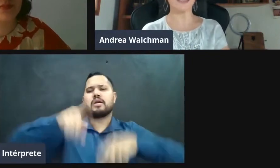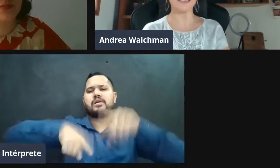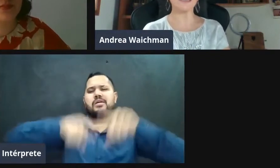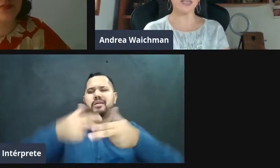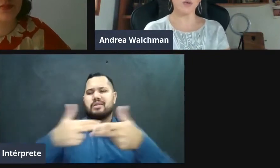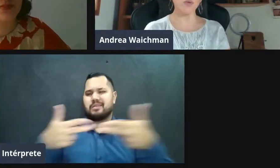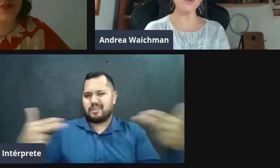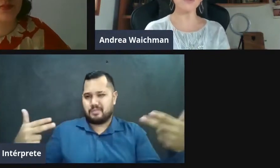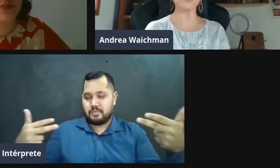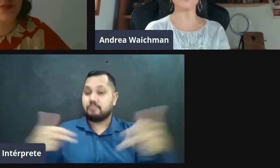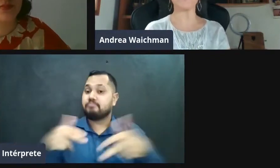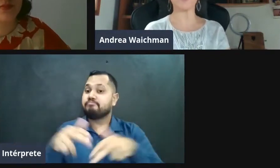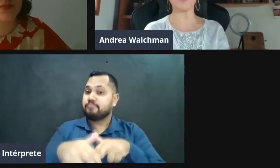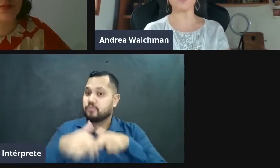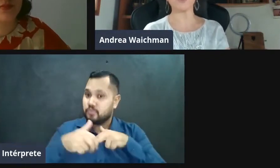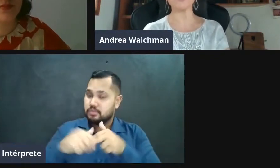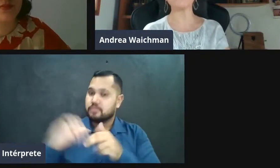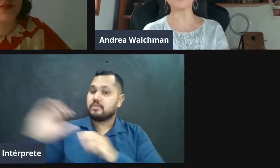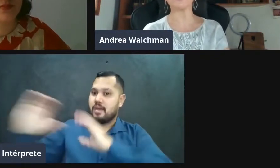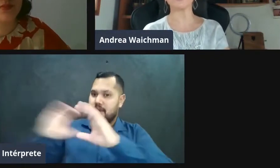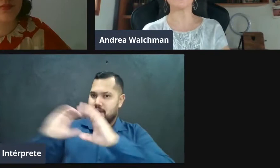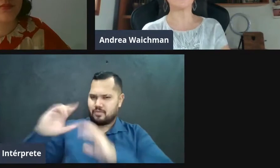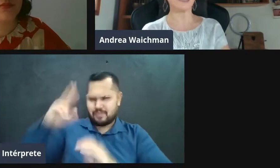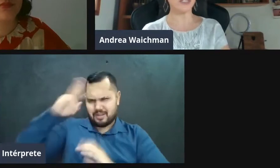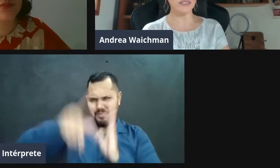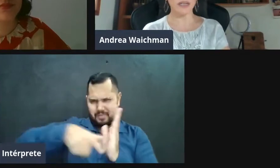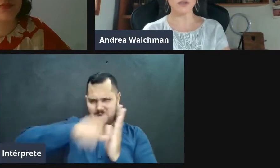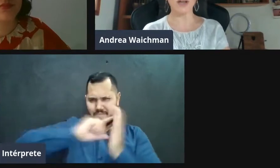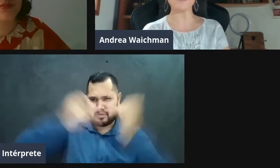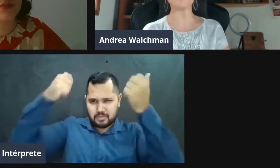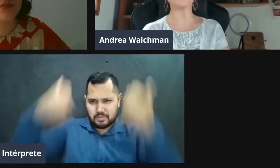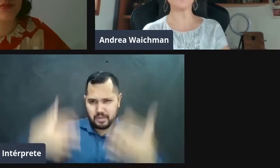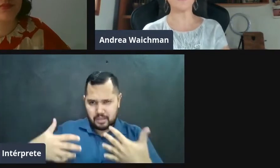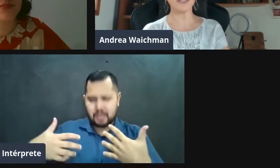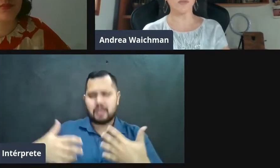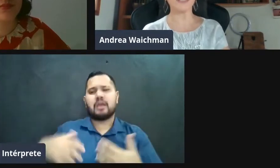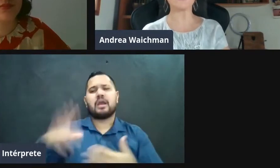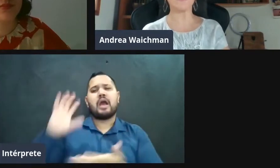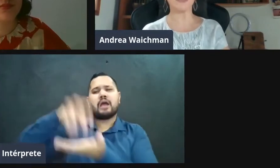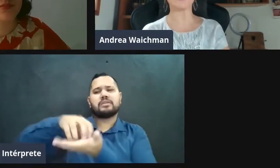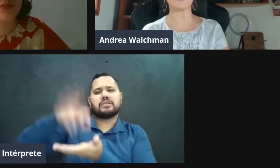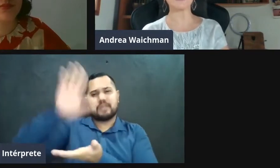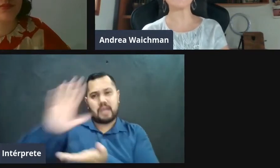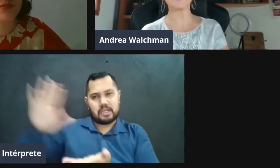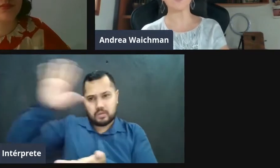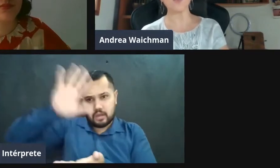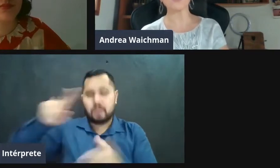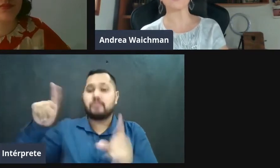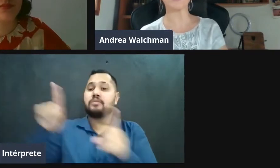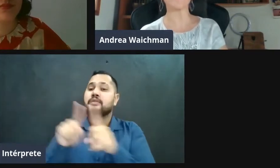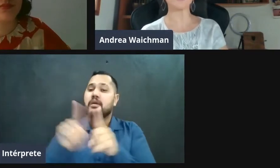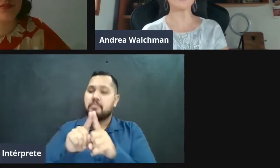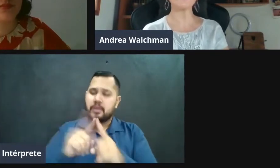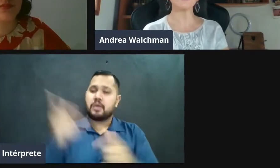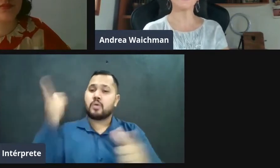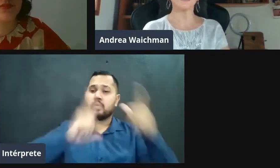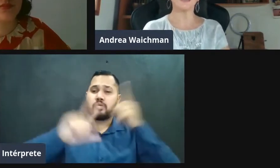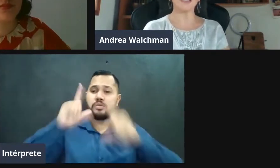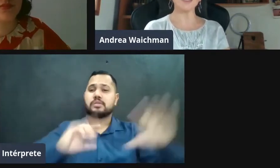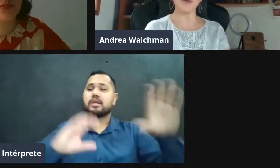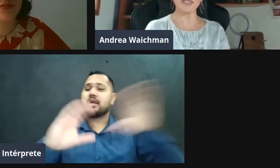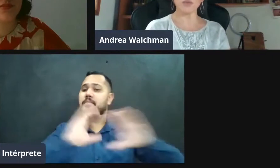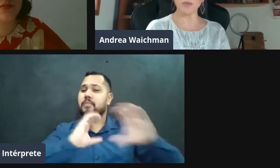precisa atrair esses recursos, a gente já falou um pouco disso, seja de agências nacionais, mas fundamentalmente também atrair recursos para a